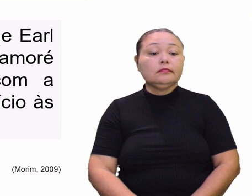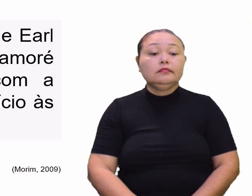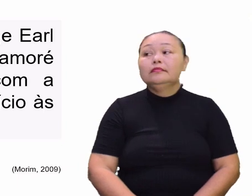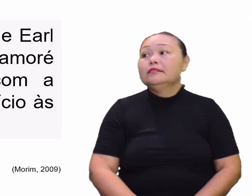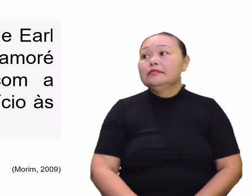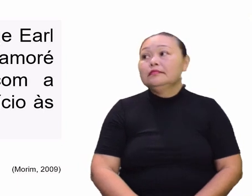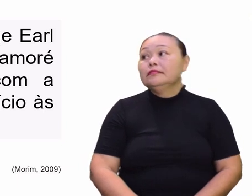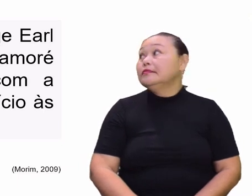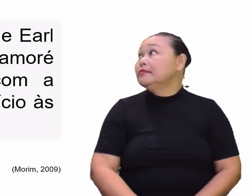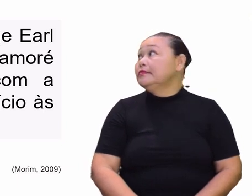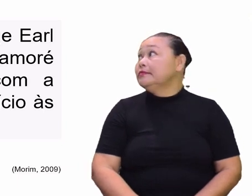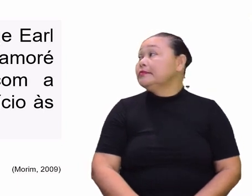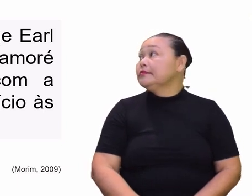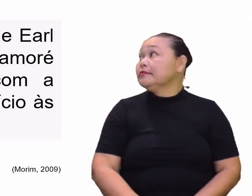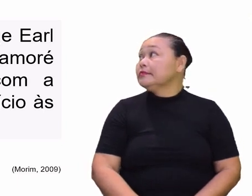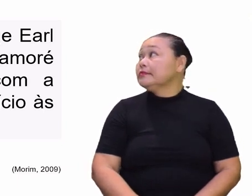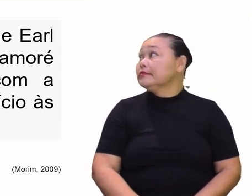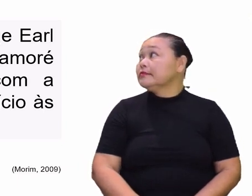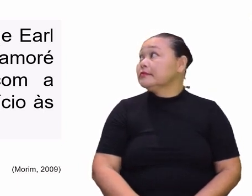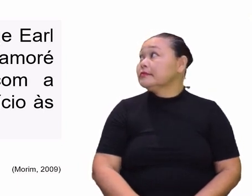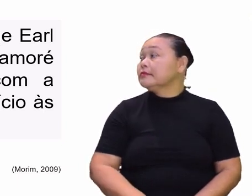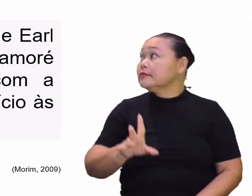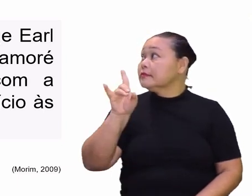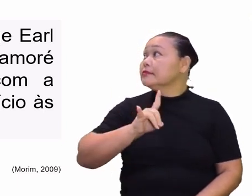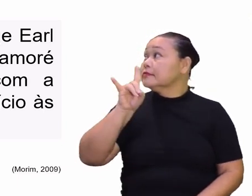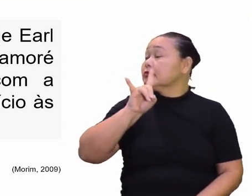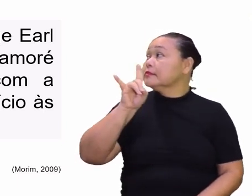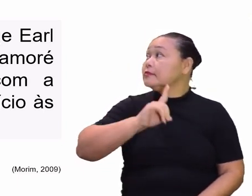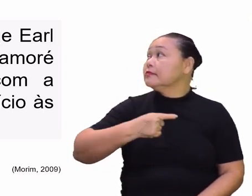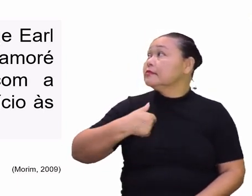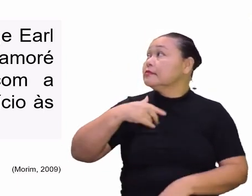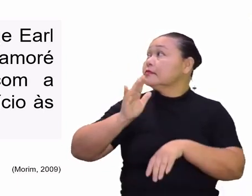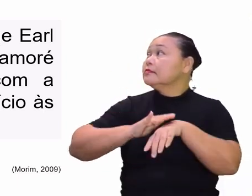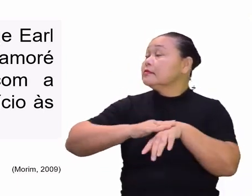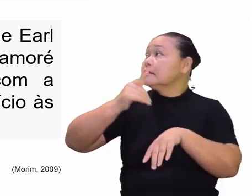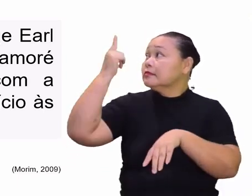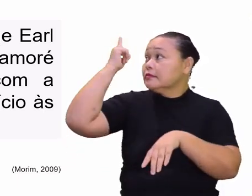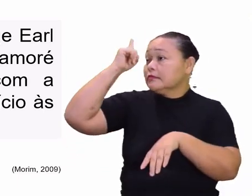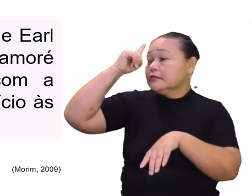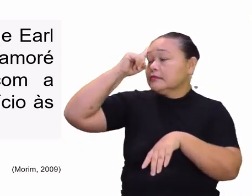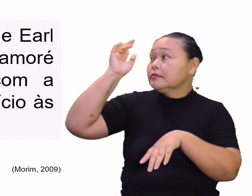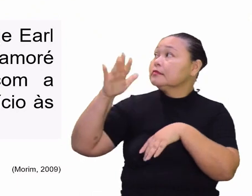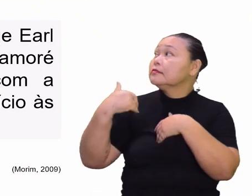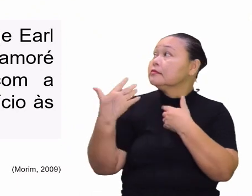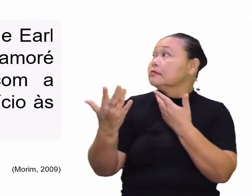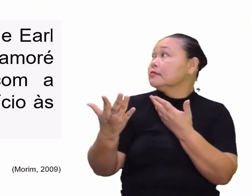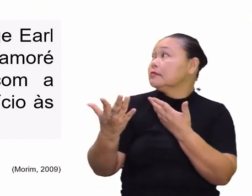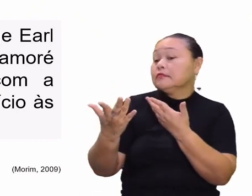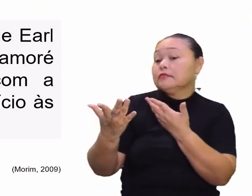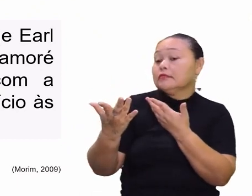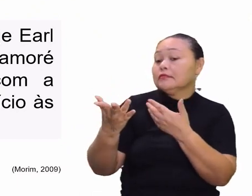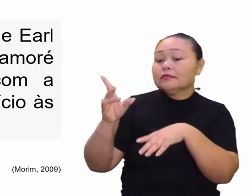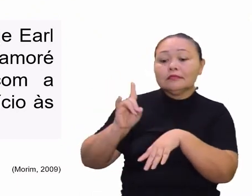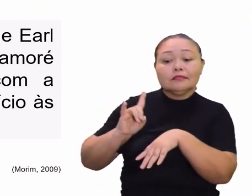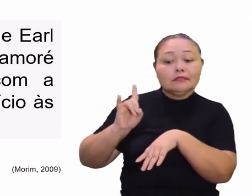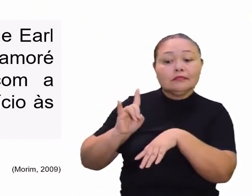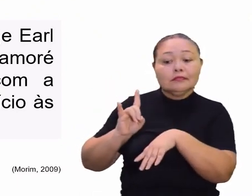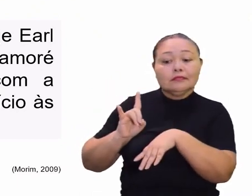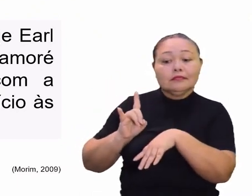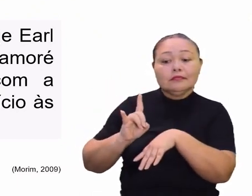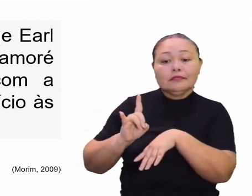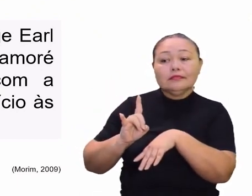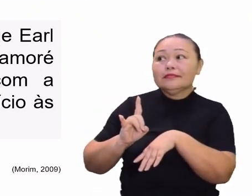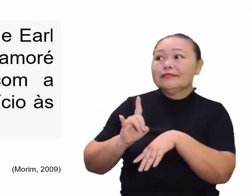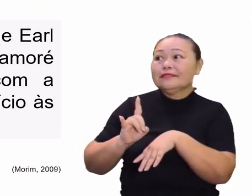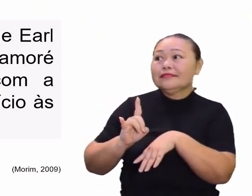E aí, os bolivianos, né, eles sempre pensaram ali em fazer uma ferrovia.